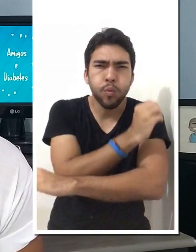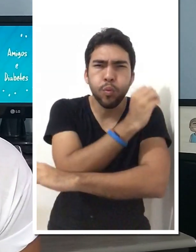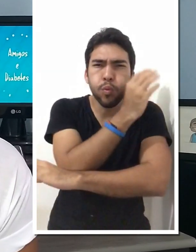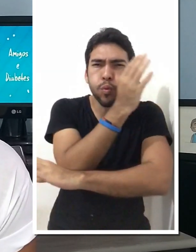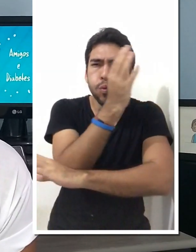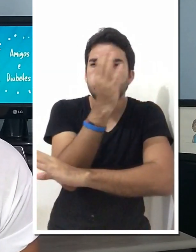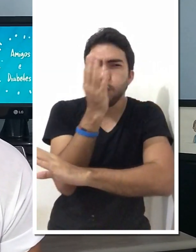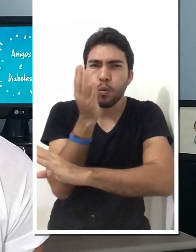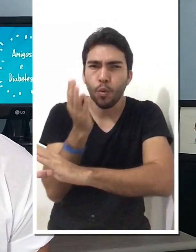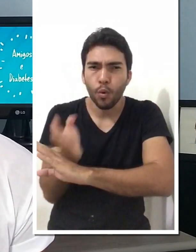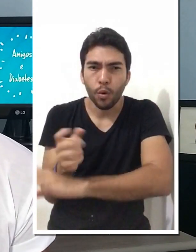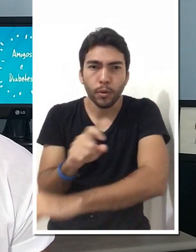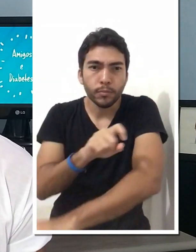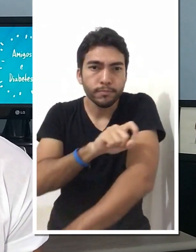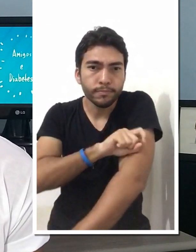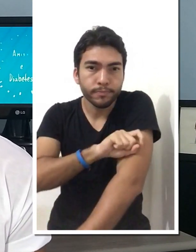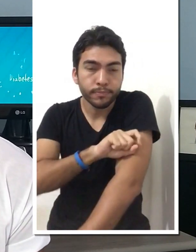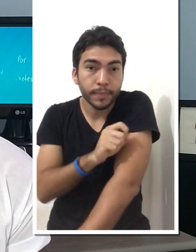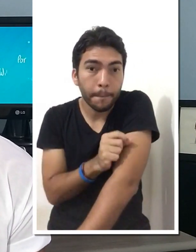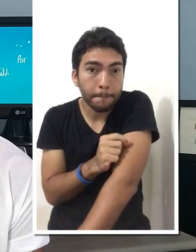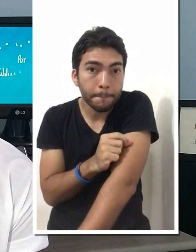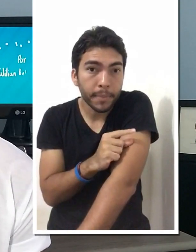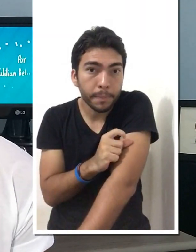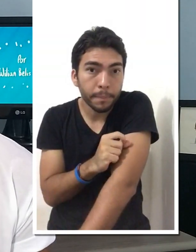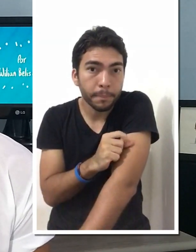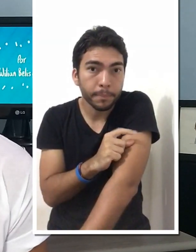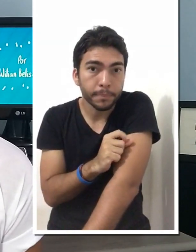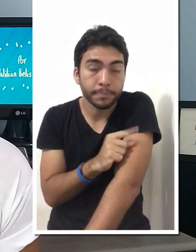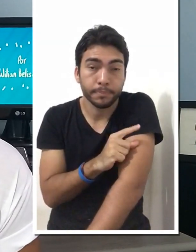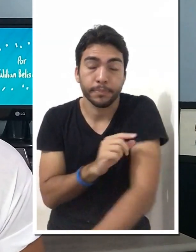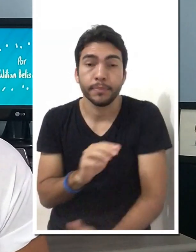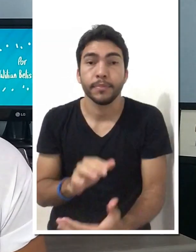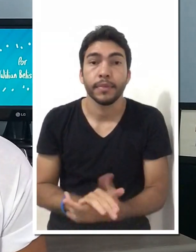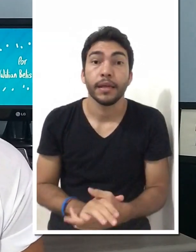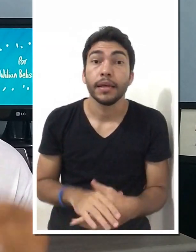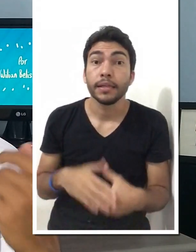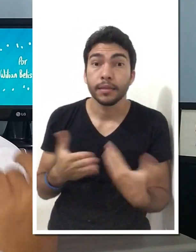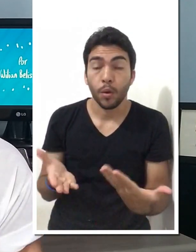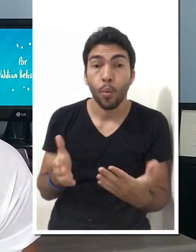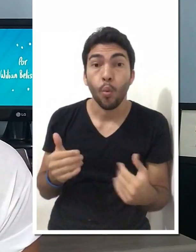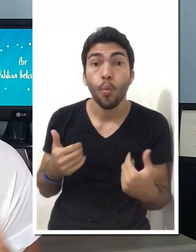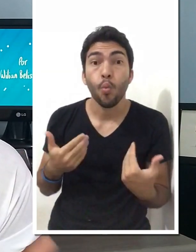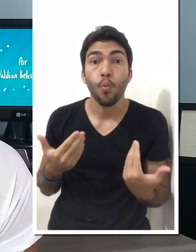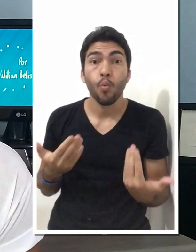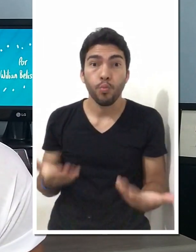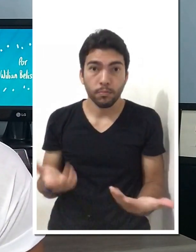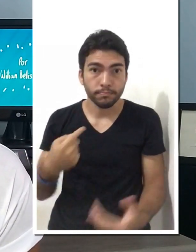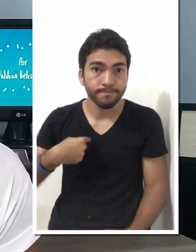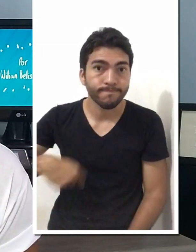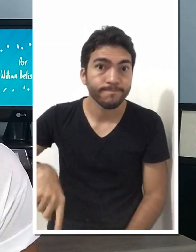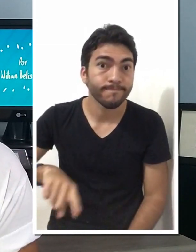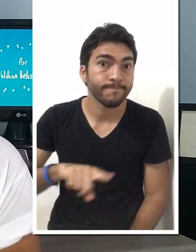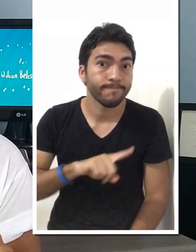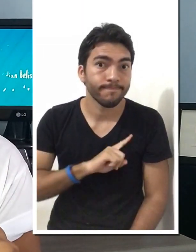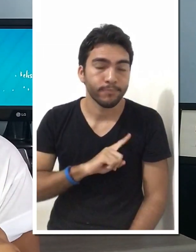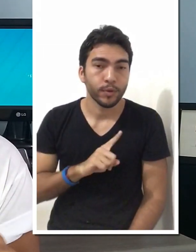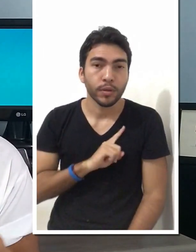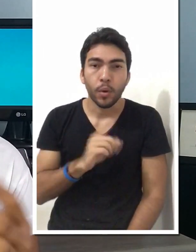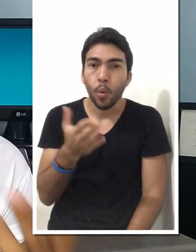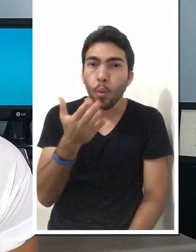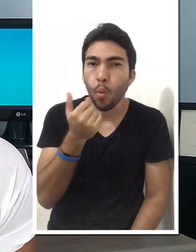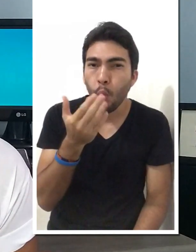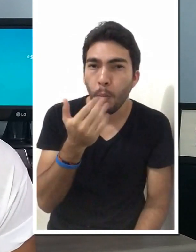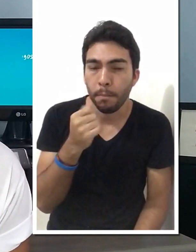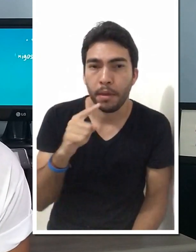alimentar ou verificar a glicemia e estiver com a taxa alta, a gente precisa fazer essa correção.